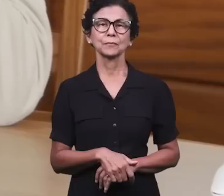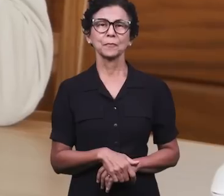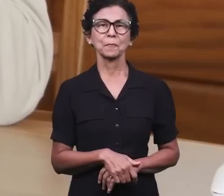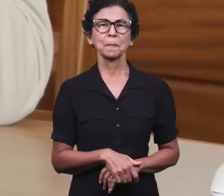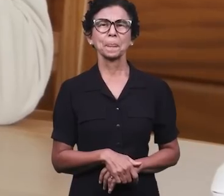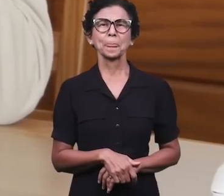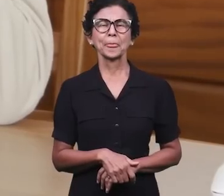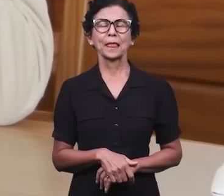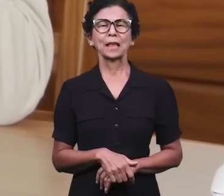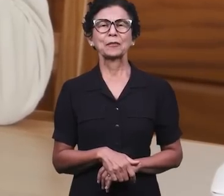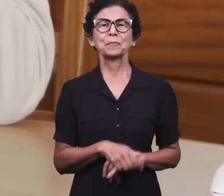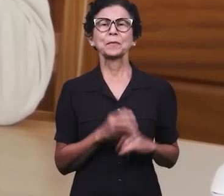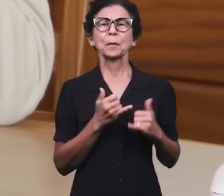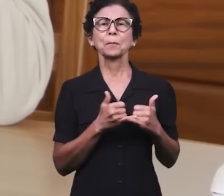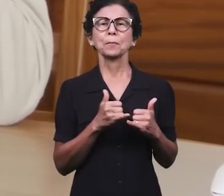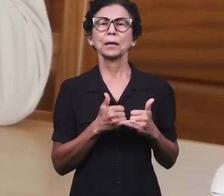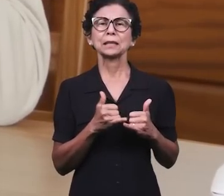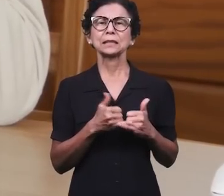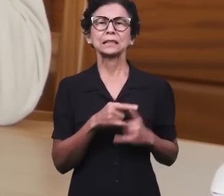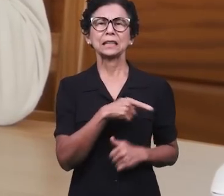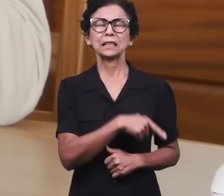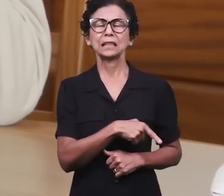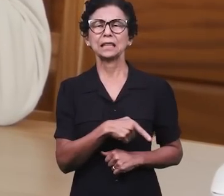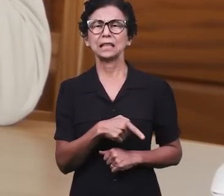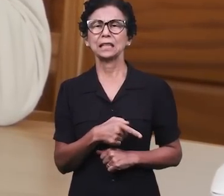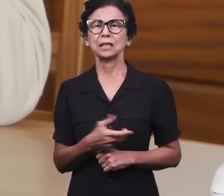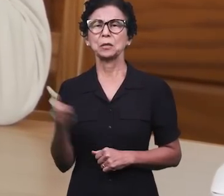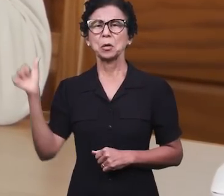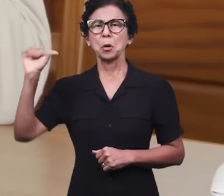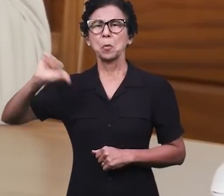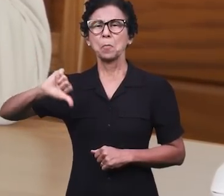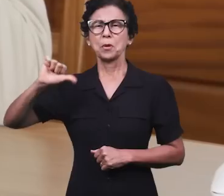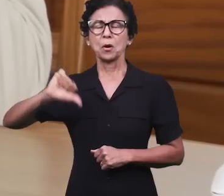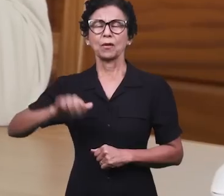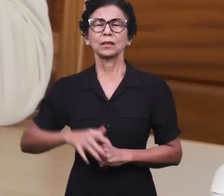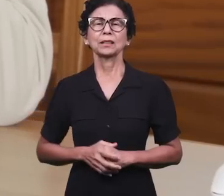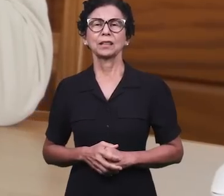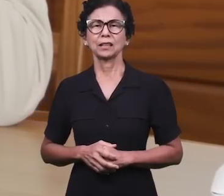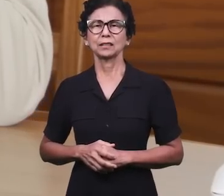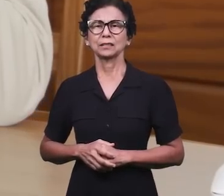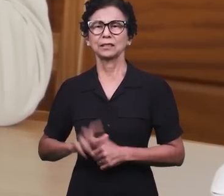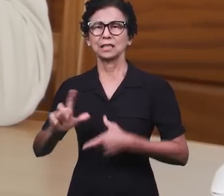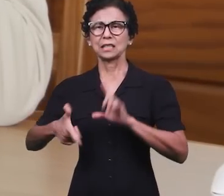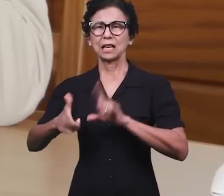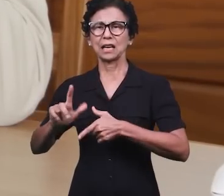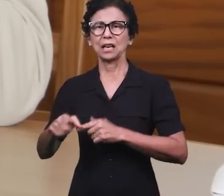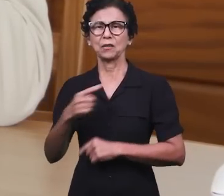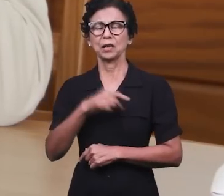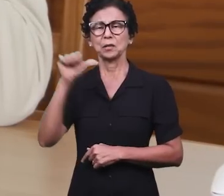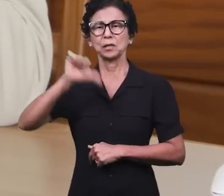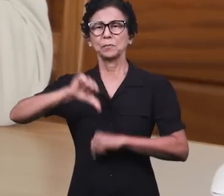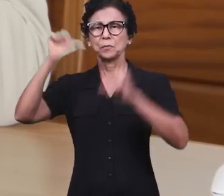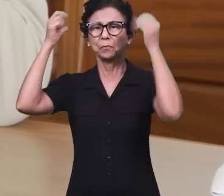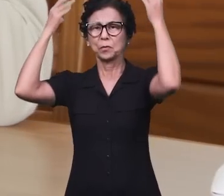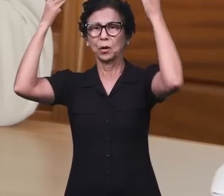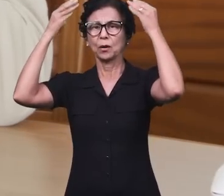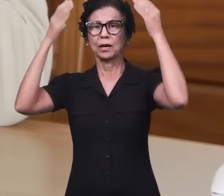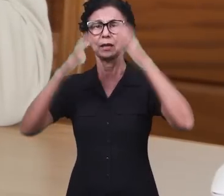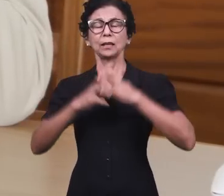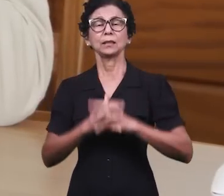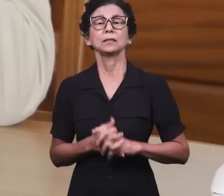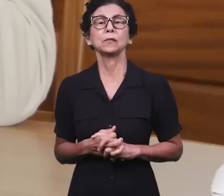só, parece que Manassés era um homem, foi o pior rei de Israel. A Bíblia diz que ele fez coisas que os